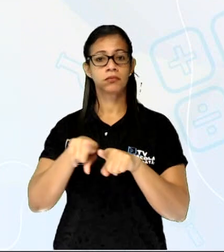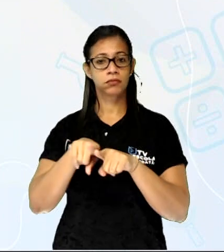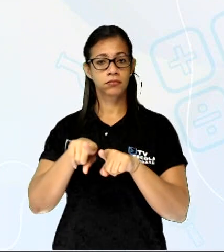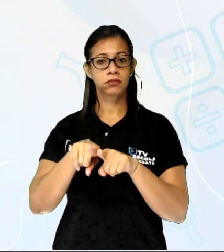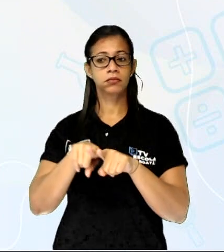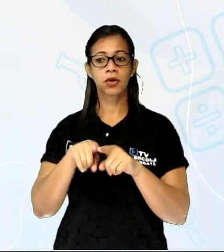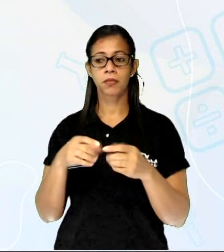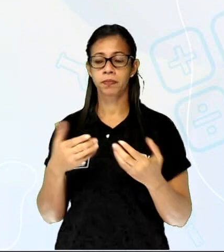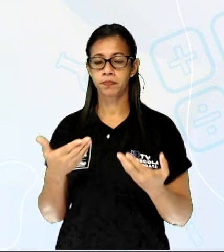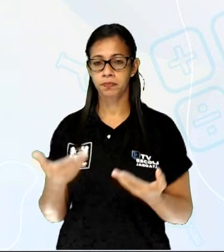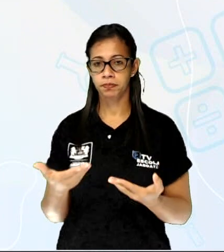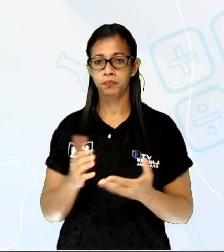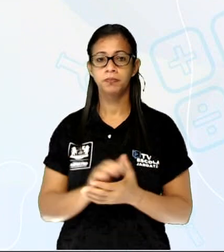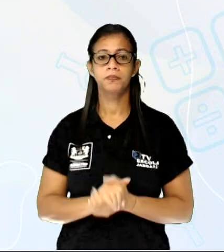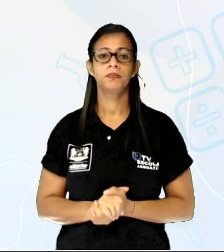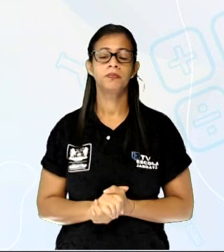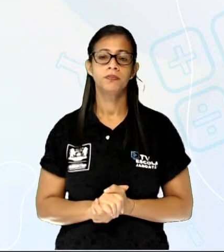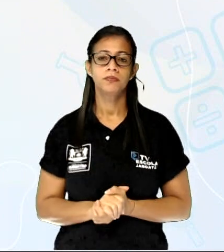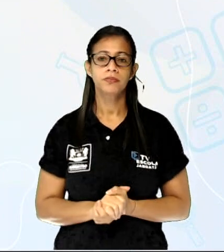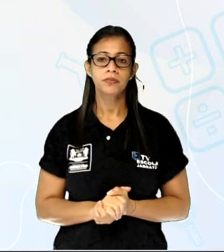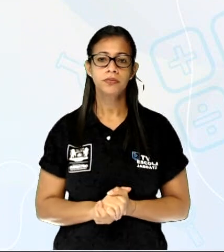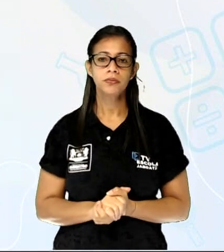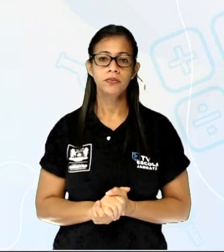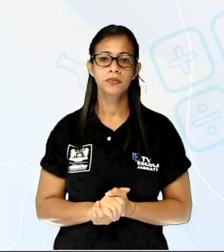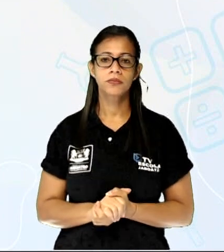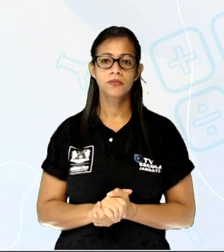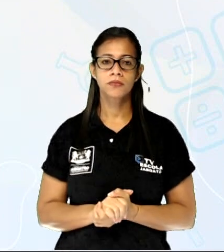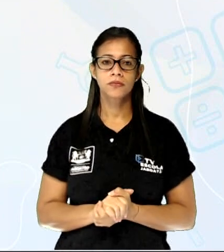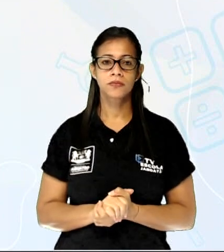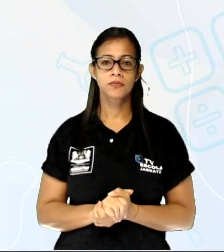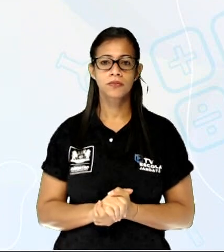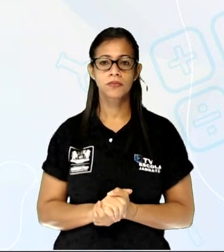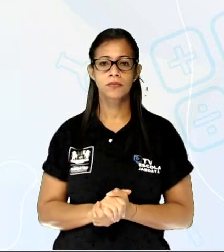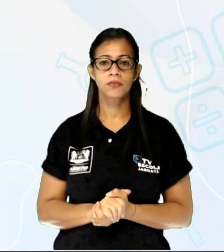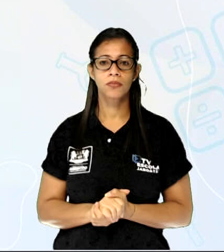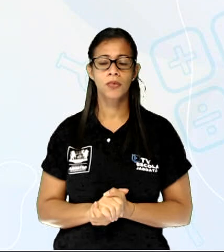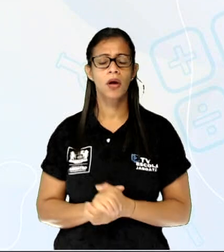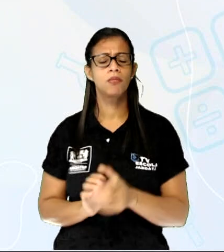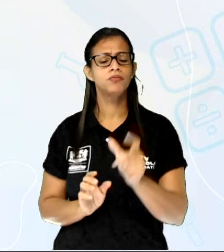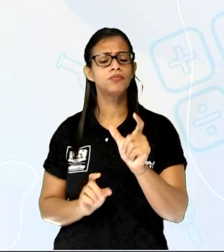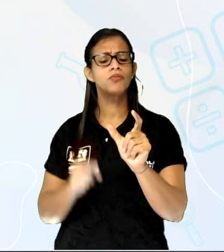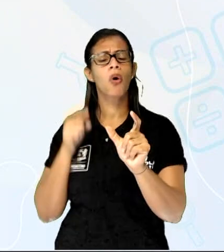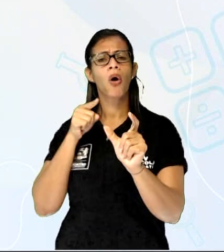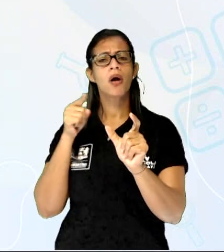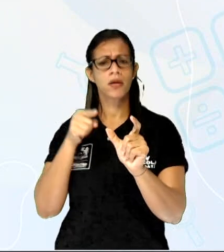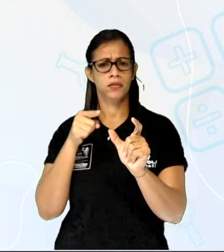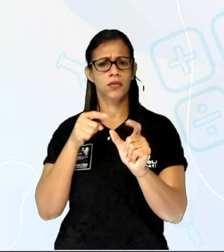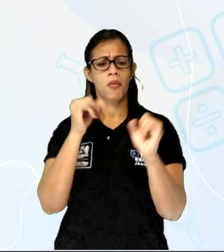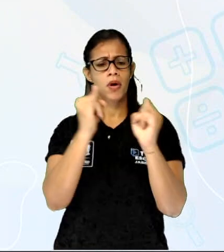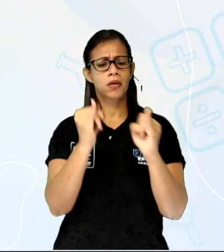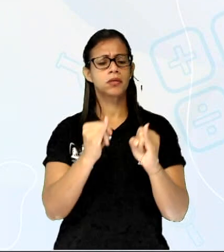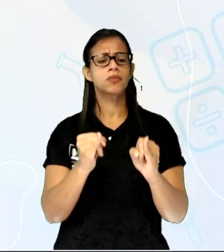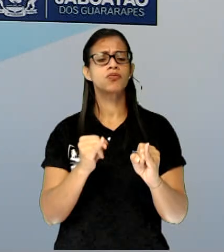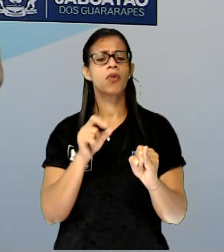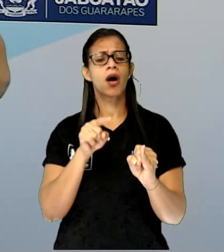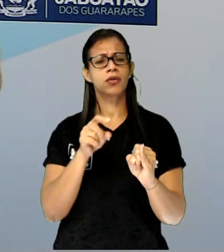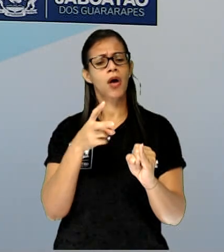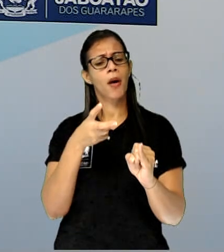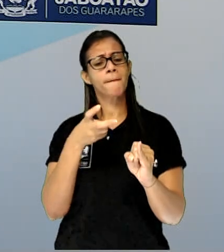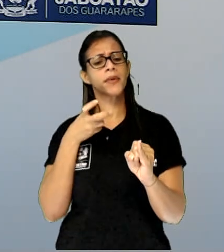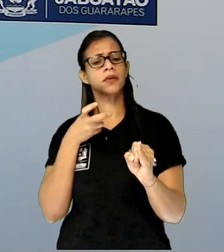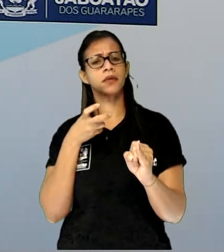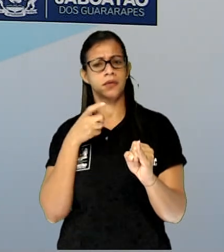nos traz a imagem da mulher grávida, a imagem